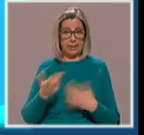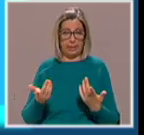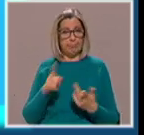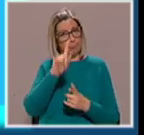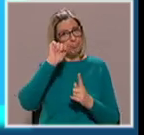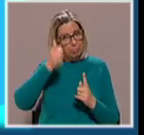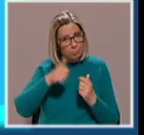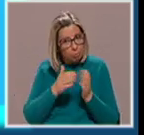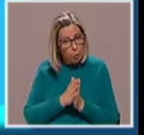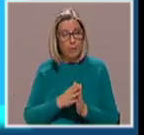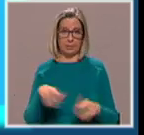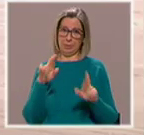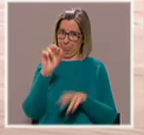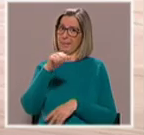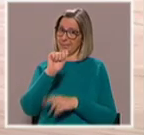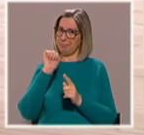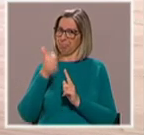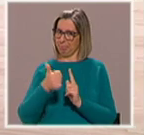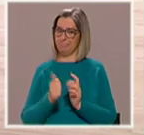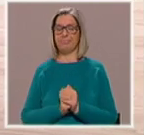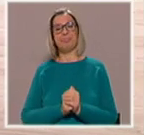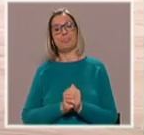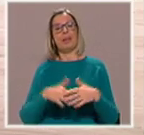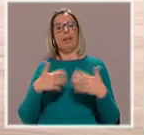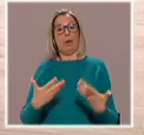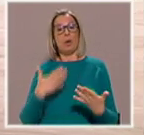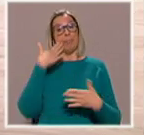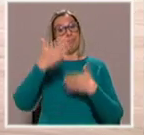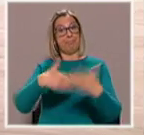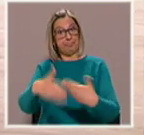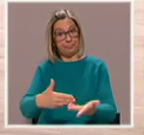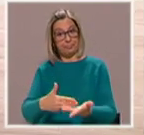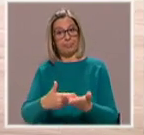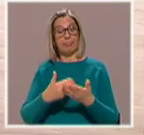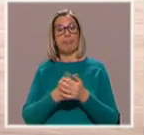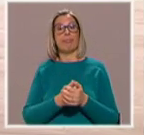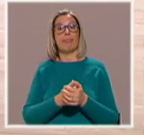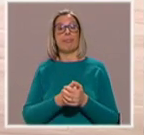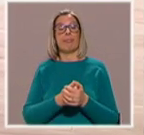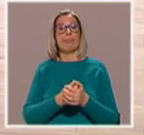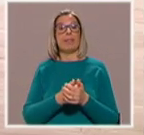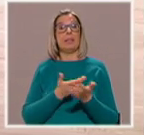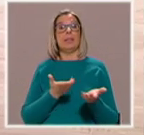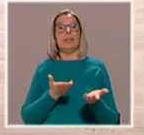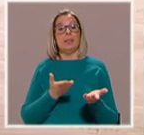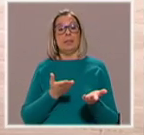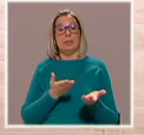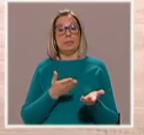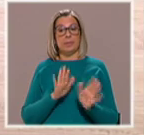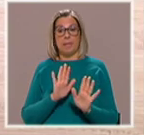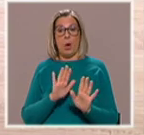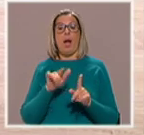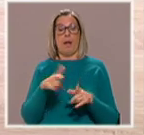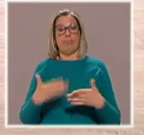todas? Espero que tenhas acertado todas. Agora, vamos então avançar e vamos ver... Não é este? Já